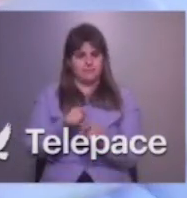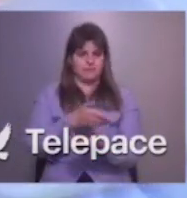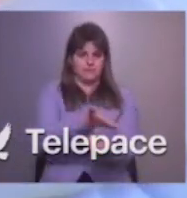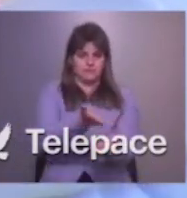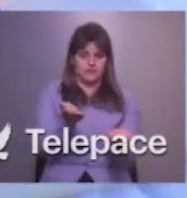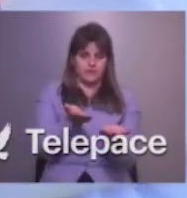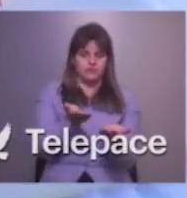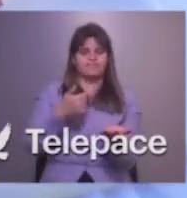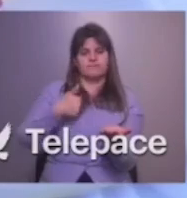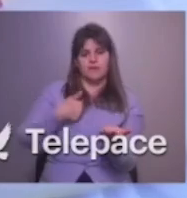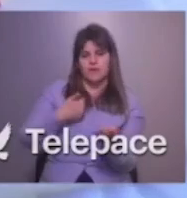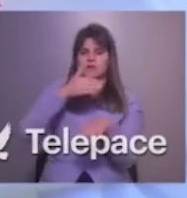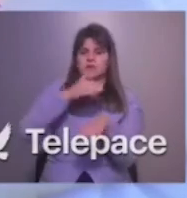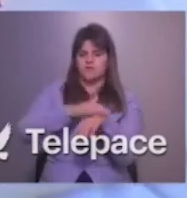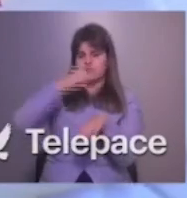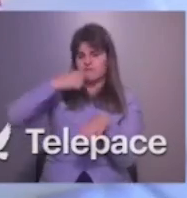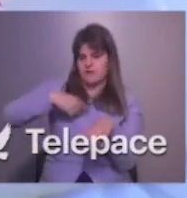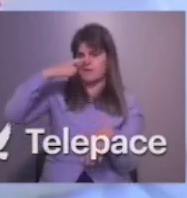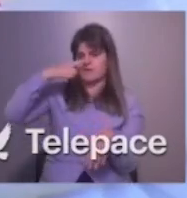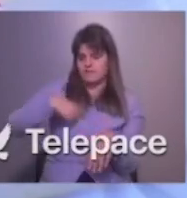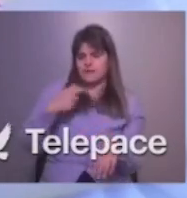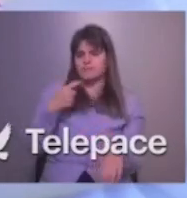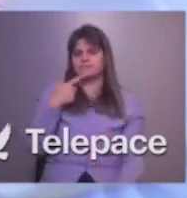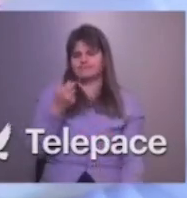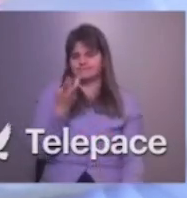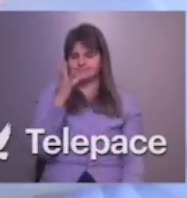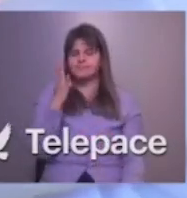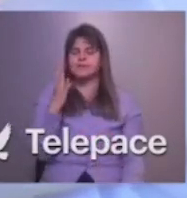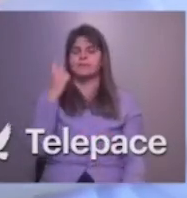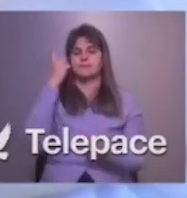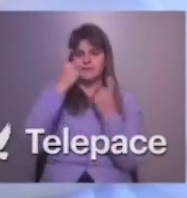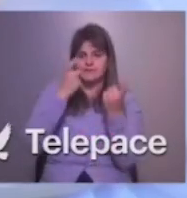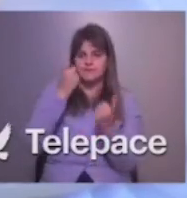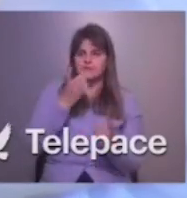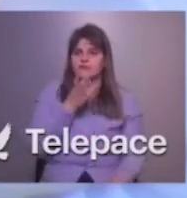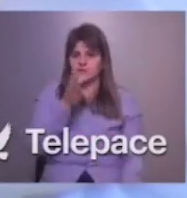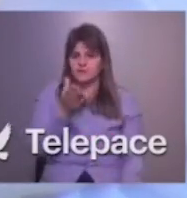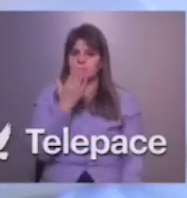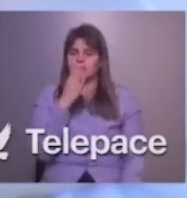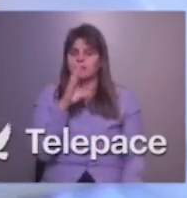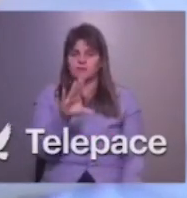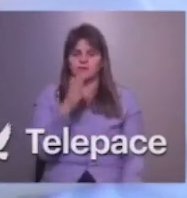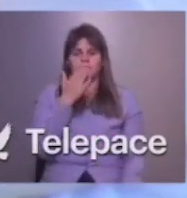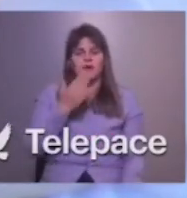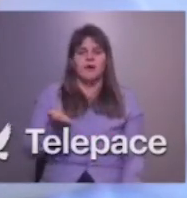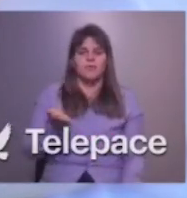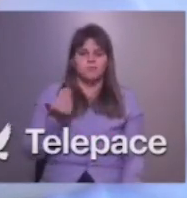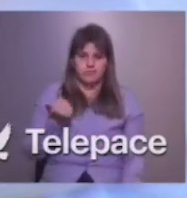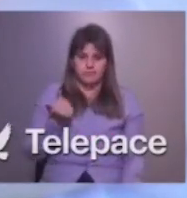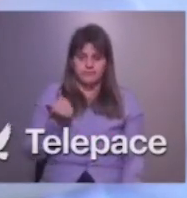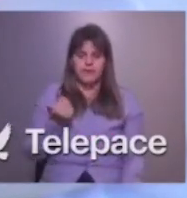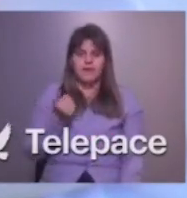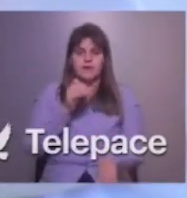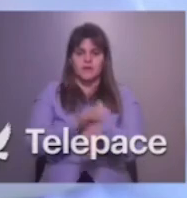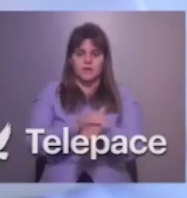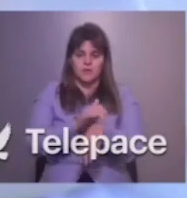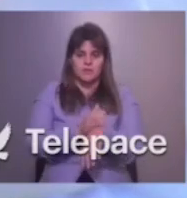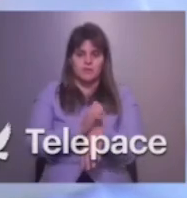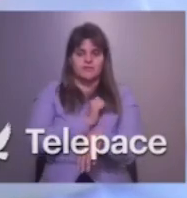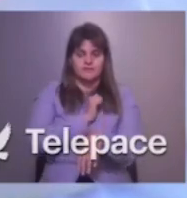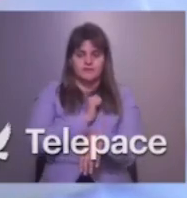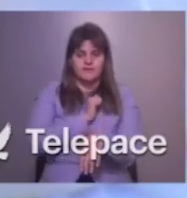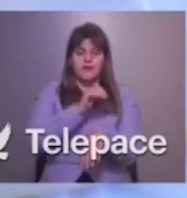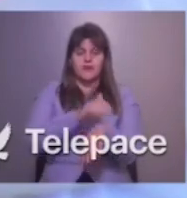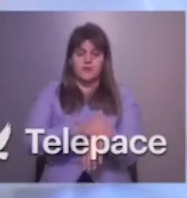irmãos, que pequei muitas vezes por pensamentos, palavras, atos e omissões, por